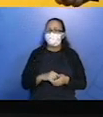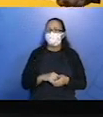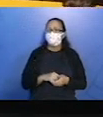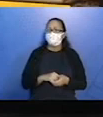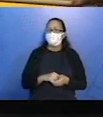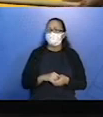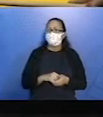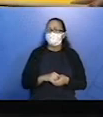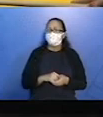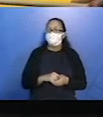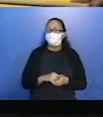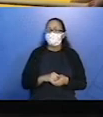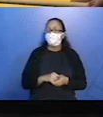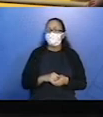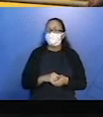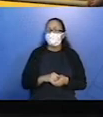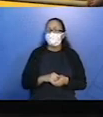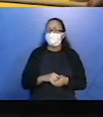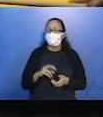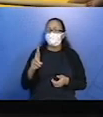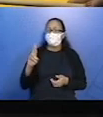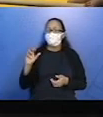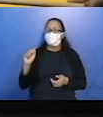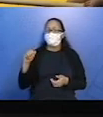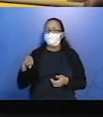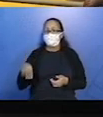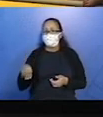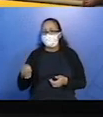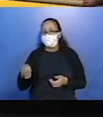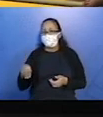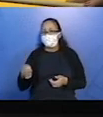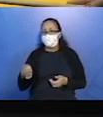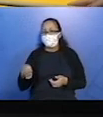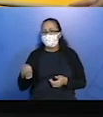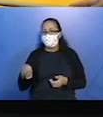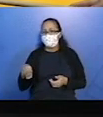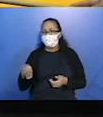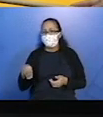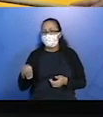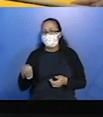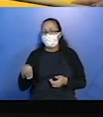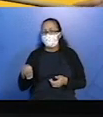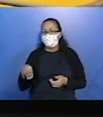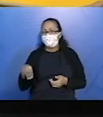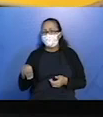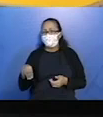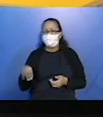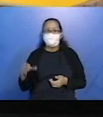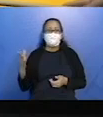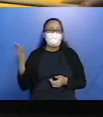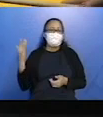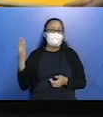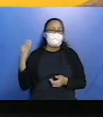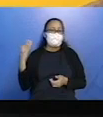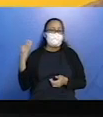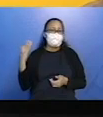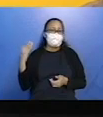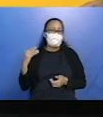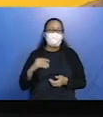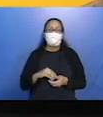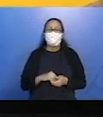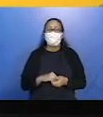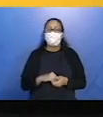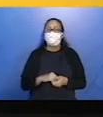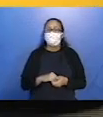elas compraram. Compraram. Percebem que o A e o M no final eles dão uma sumidinha? Elas compraram.